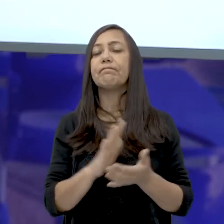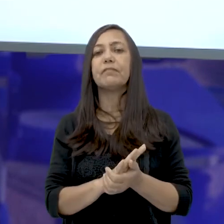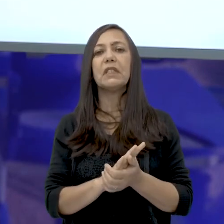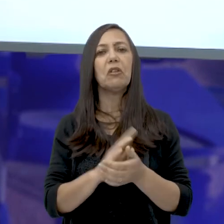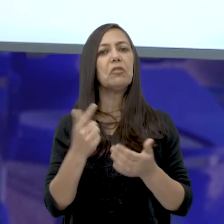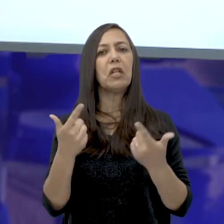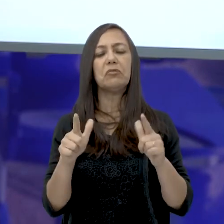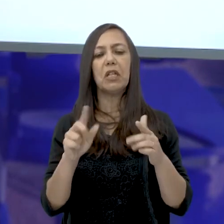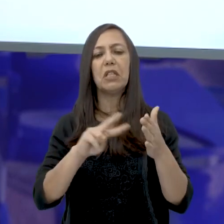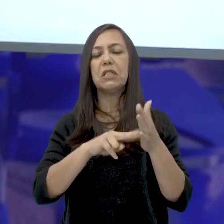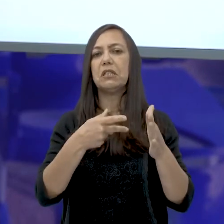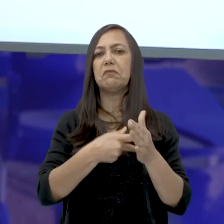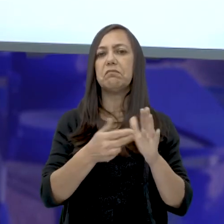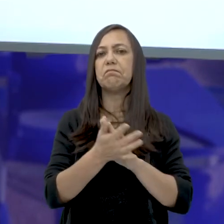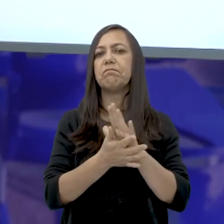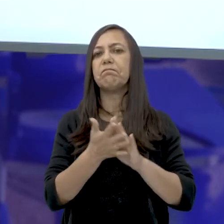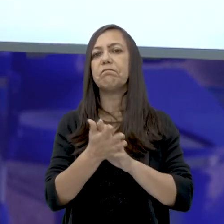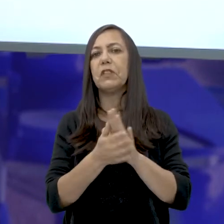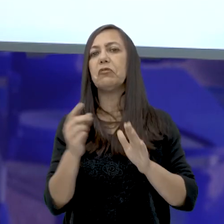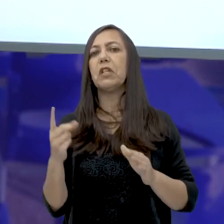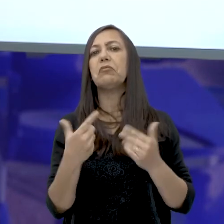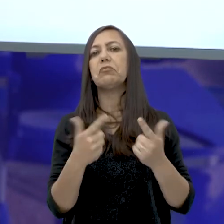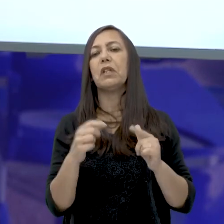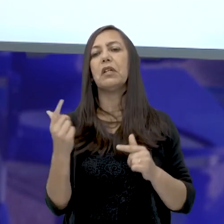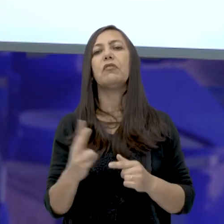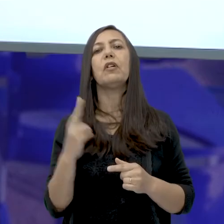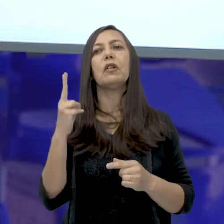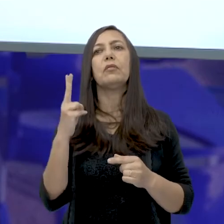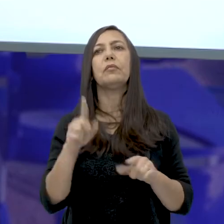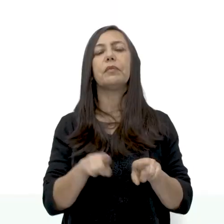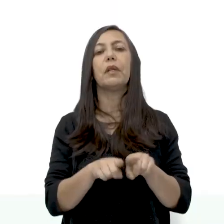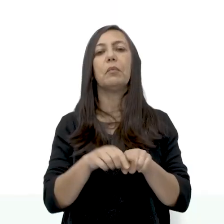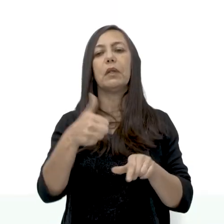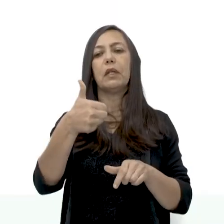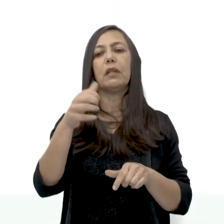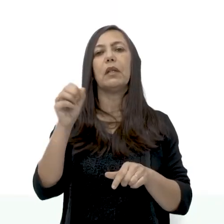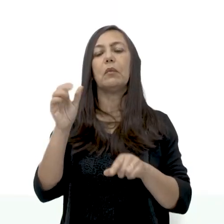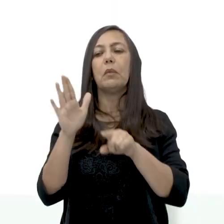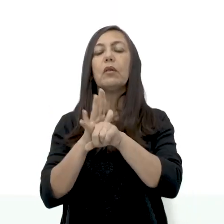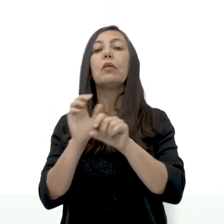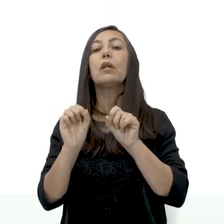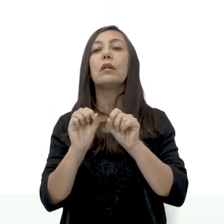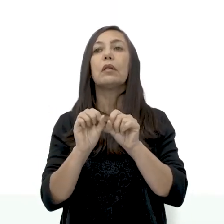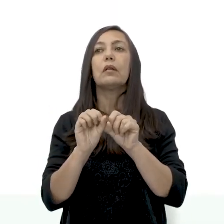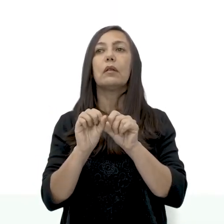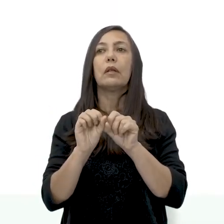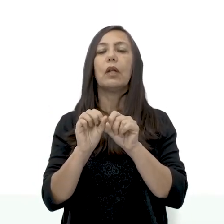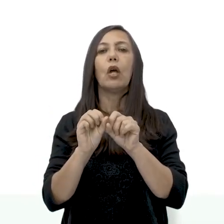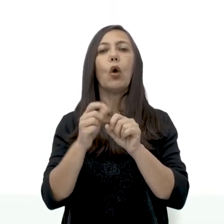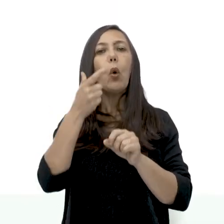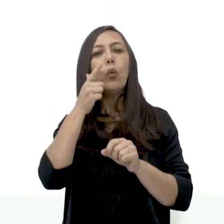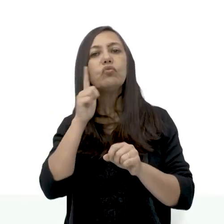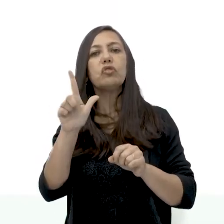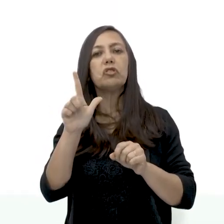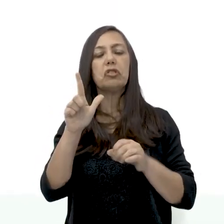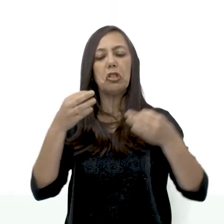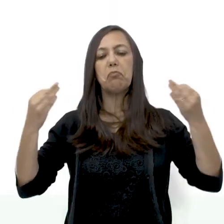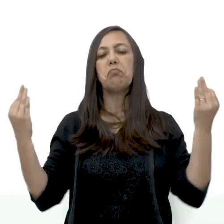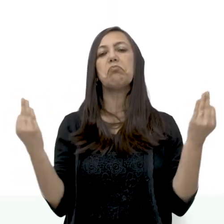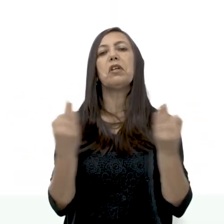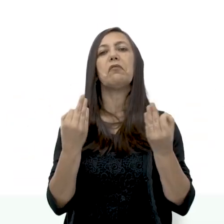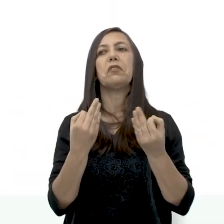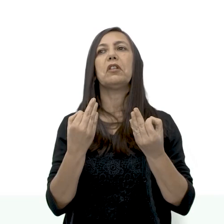representa. Então, se você pesquisar, do mesmo jeito que está aqui, você pode encontrar facilmente. É o islamismo. Então,